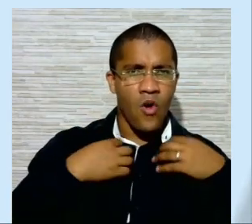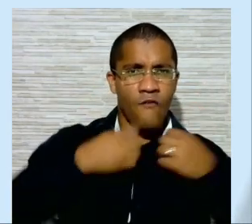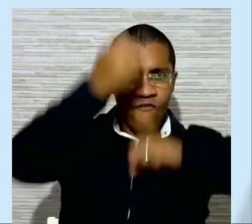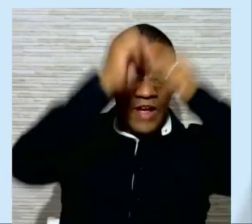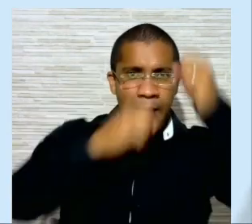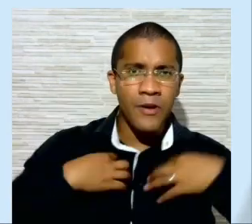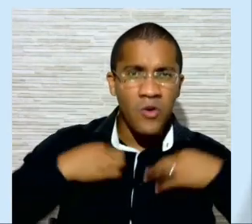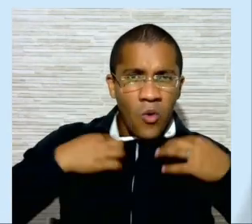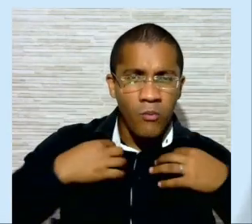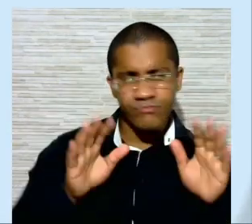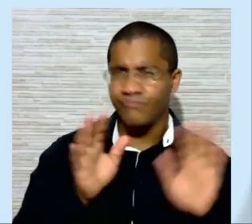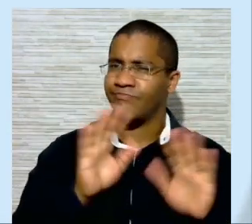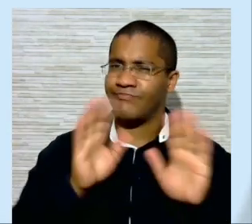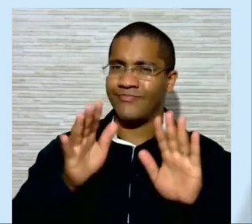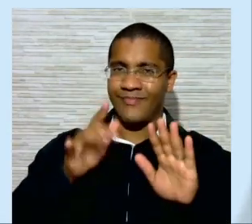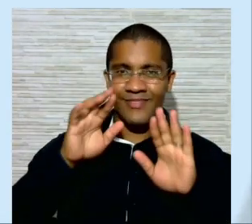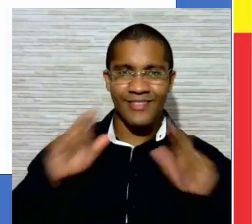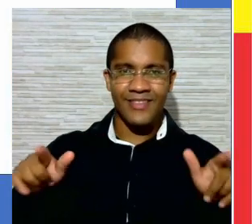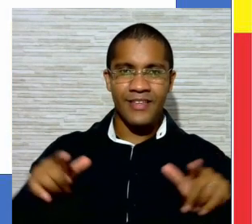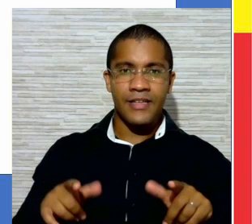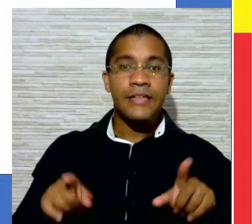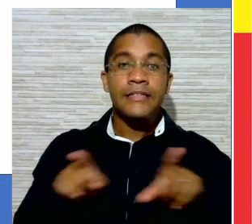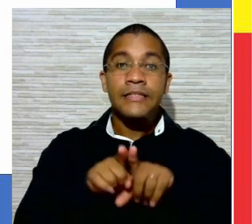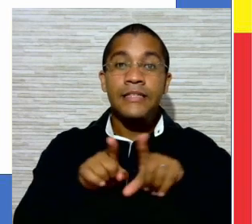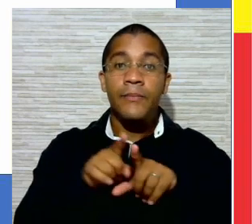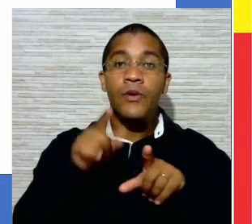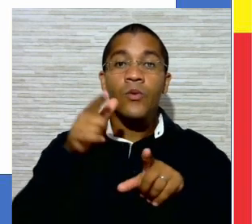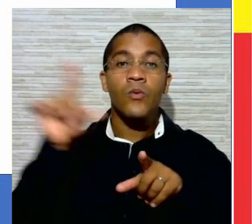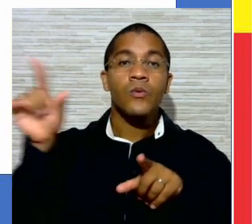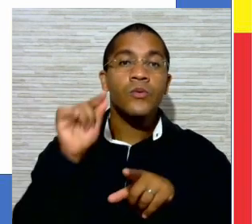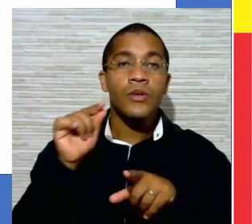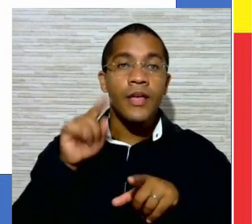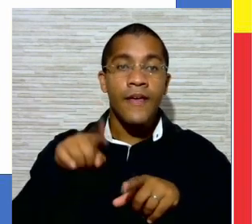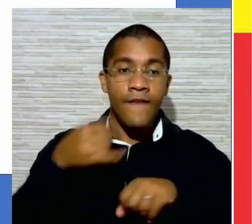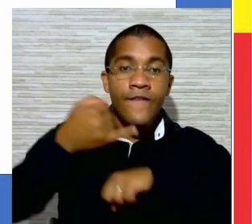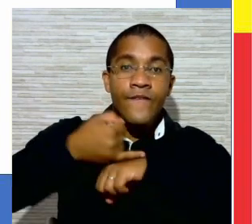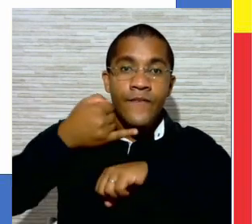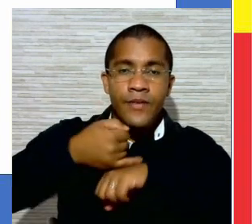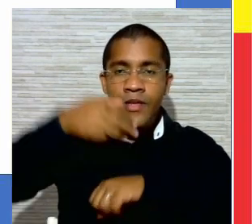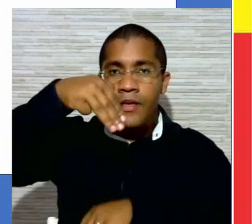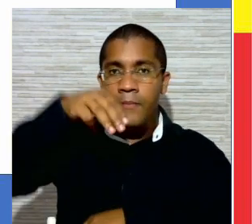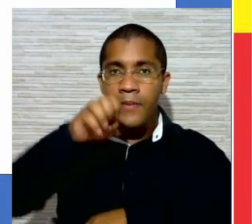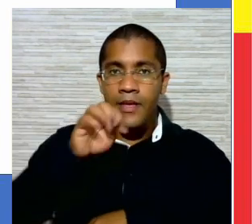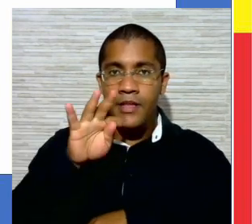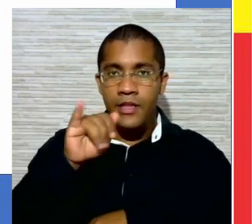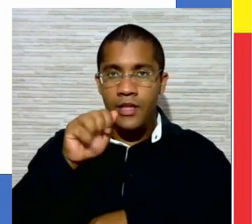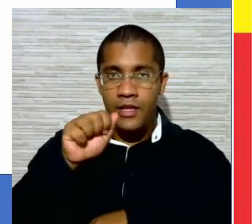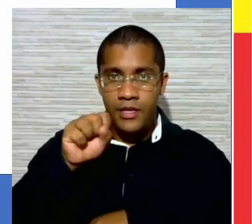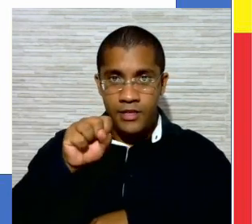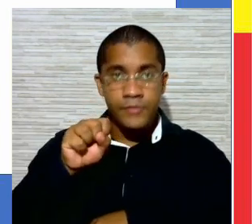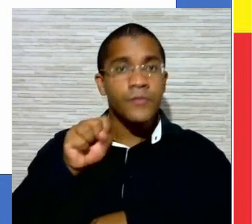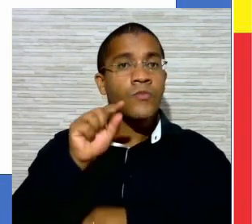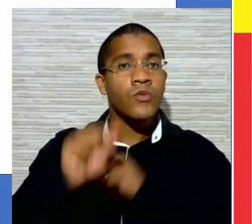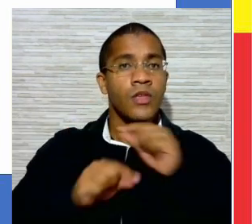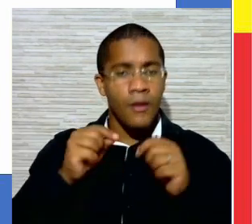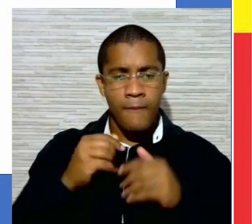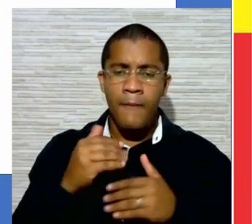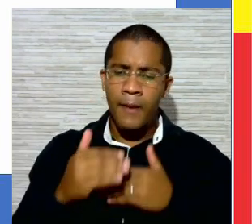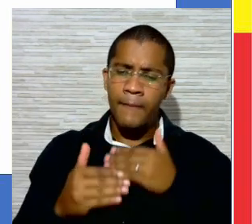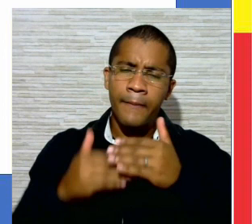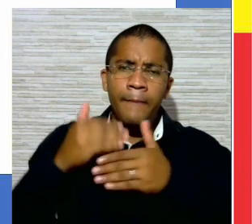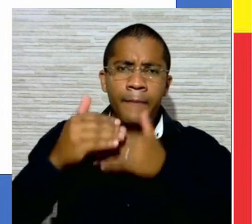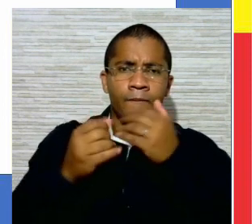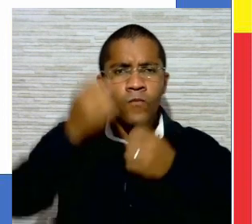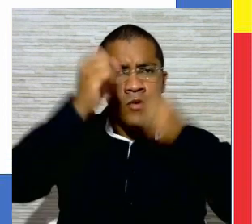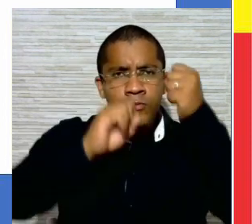têxtil. Acompanhe na tela mais uma vez. Eu mostro para vocês também a utilização de metais, tá? Então, no processo de crescimento, no processo